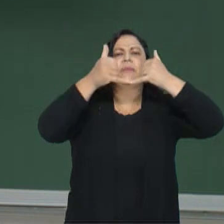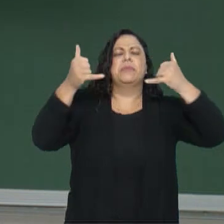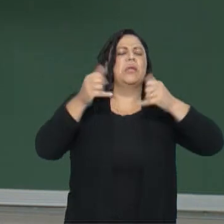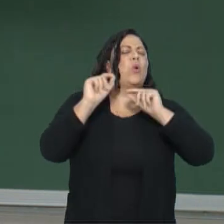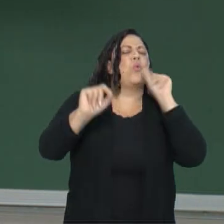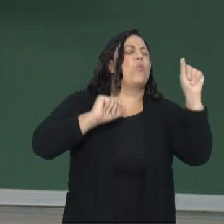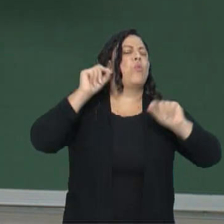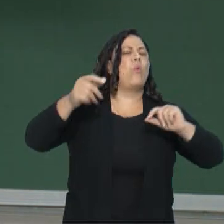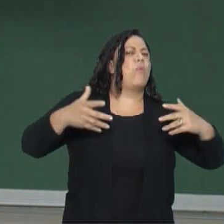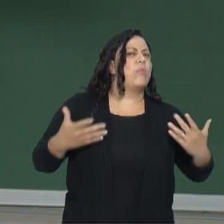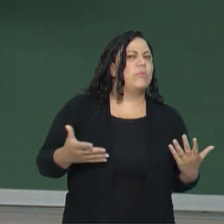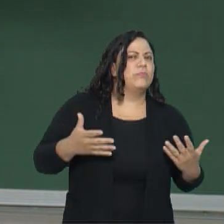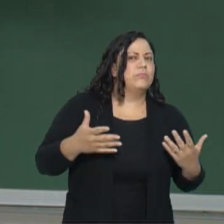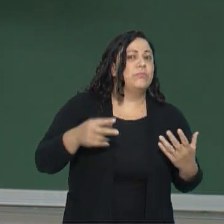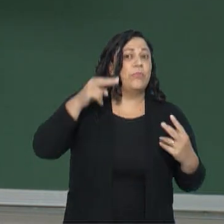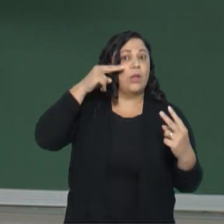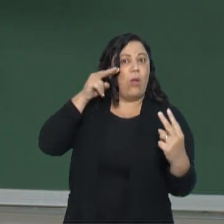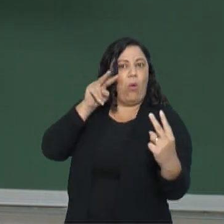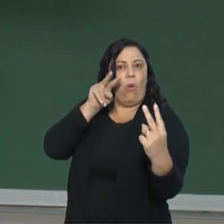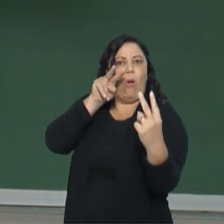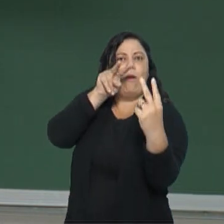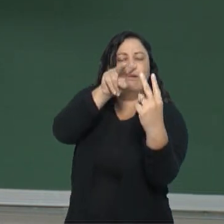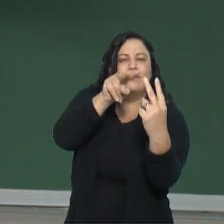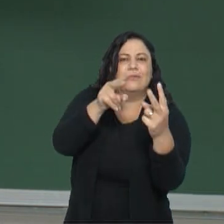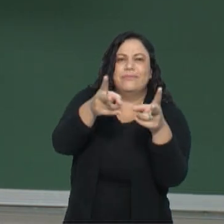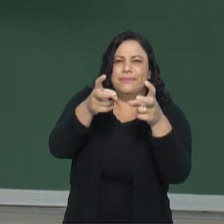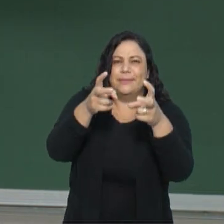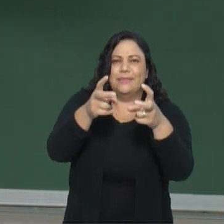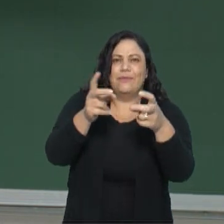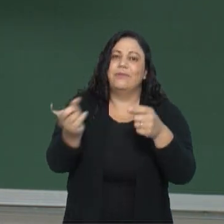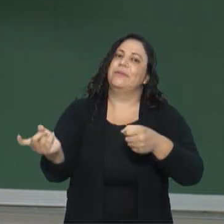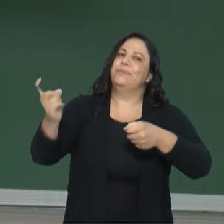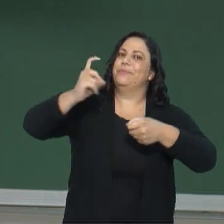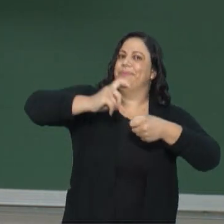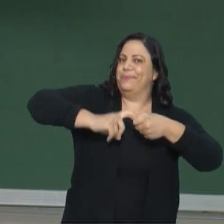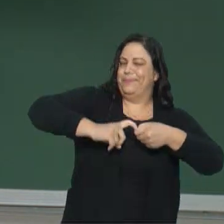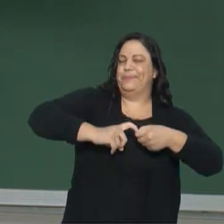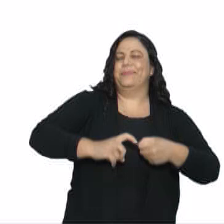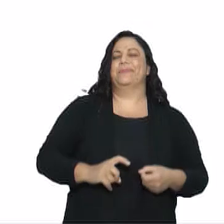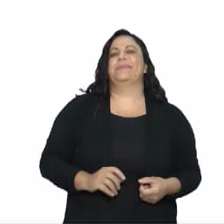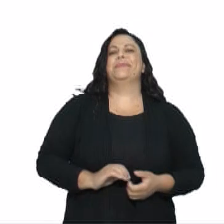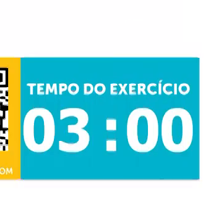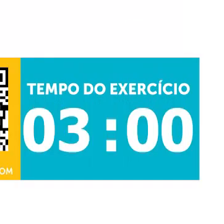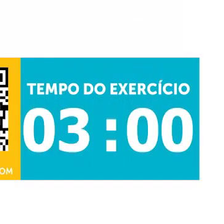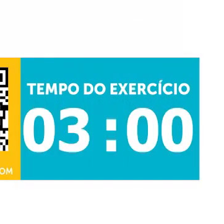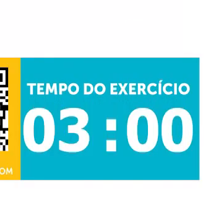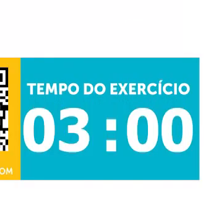apresentadas? Olhe um pouquinho, observe e daqui a pouco eu volto para saber o que você viu.